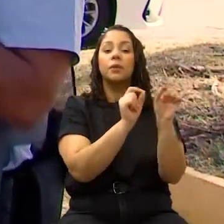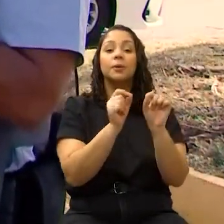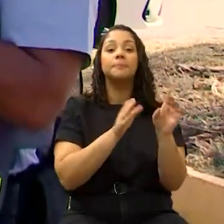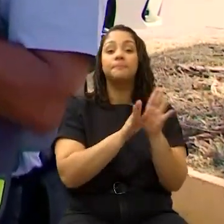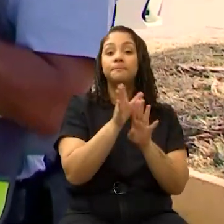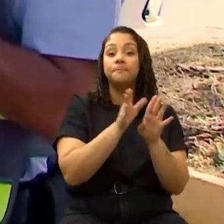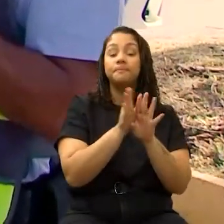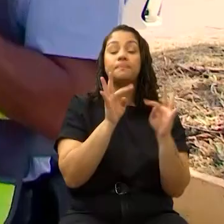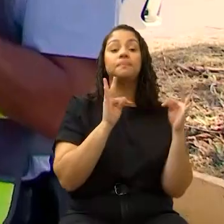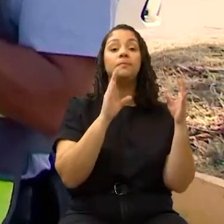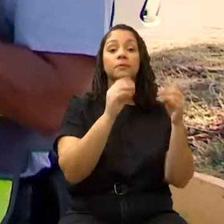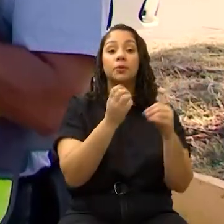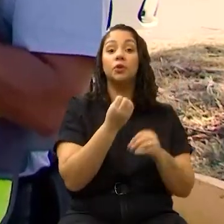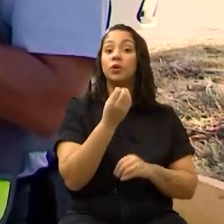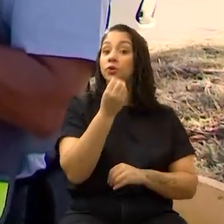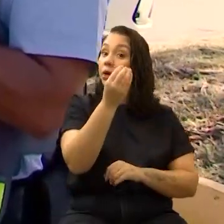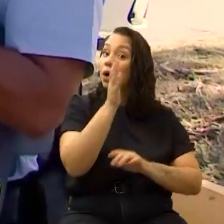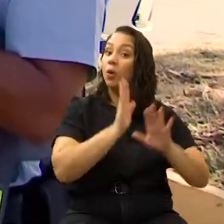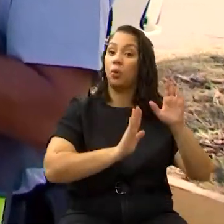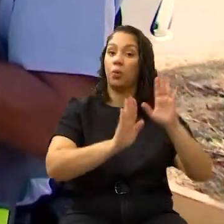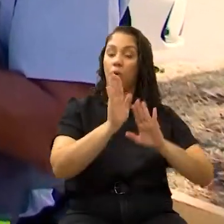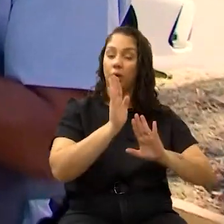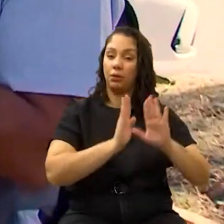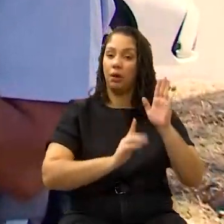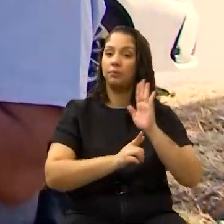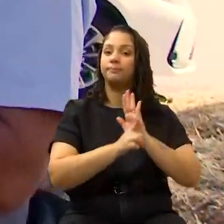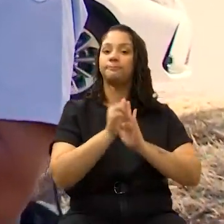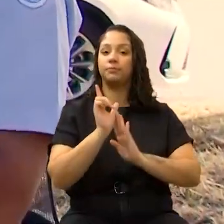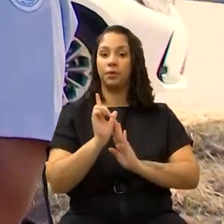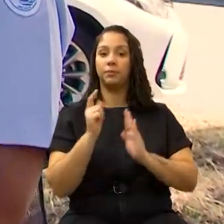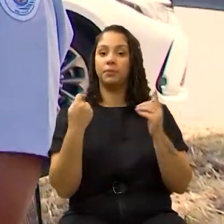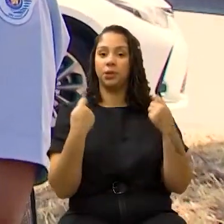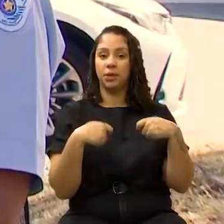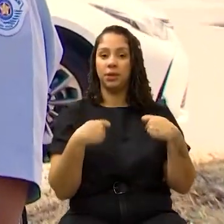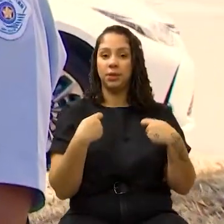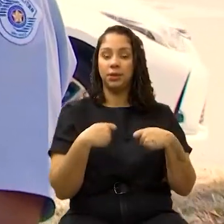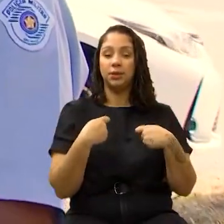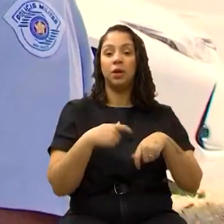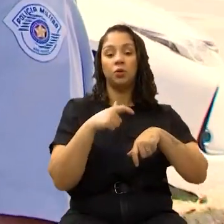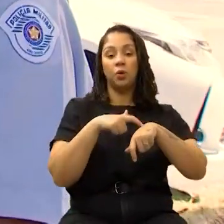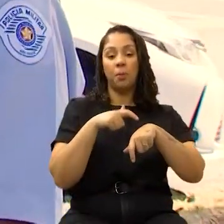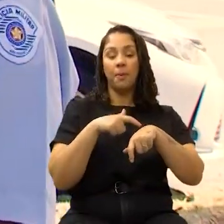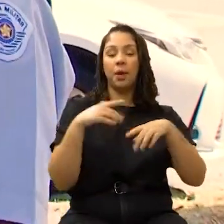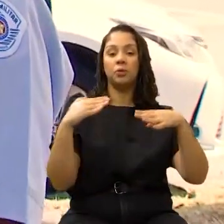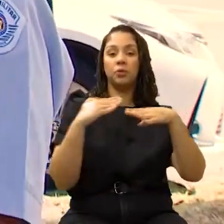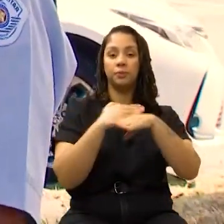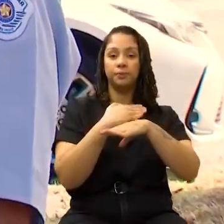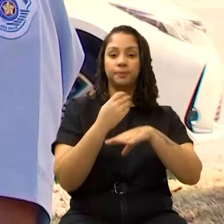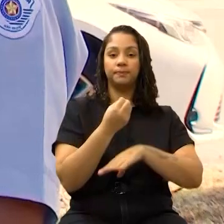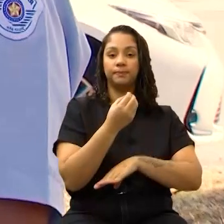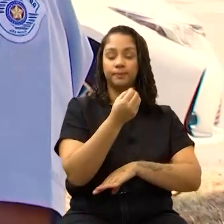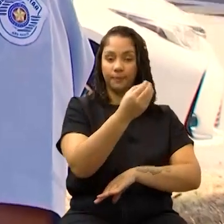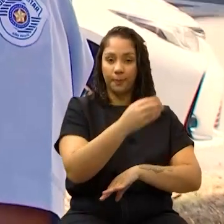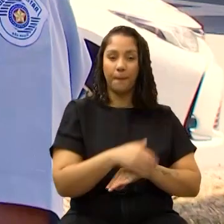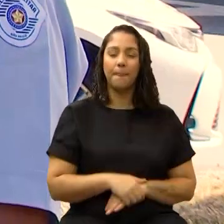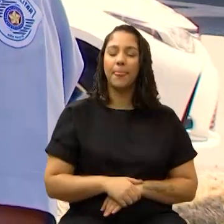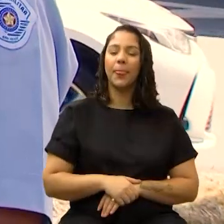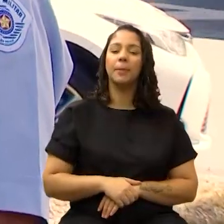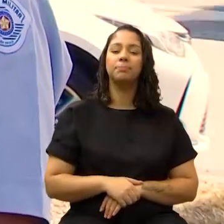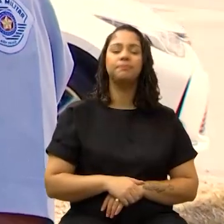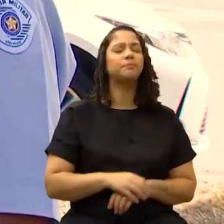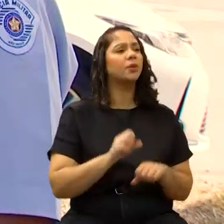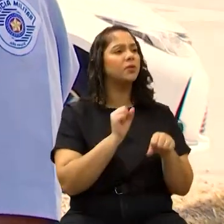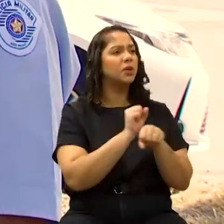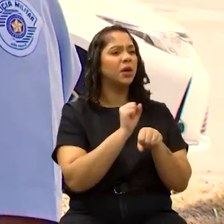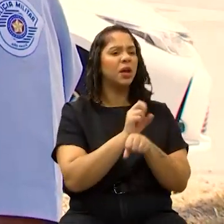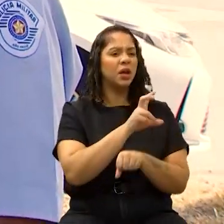orientar aí a todos que foram viajar, né, os devidos cuidados e a que devem ter durante os deslocamentos das rodovias. Bom, expectativa